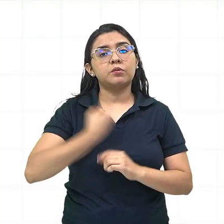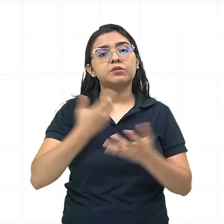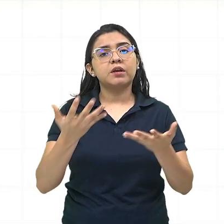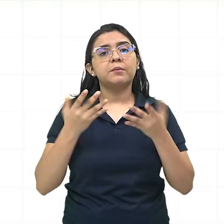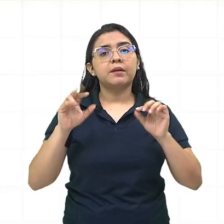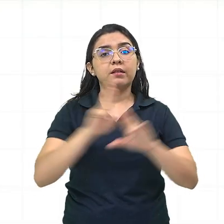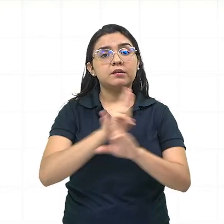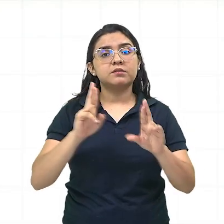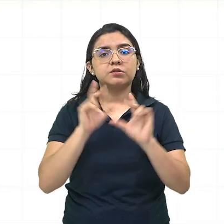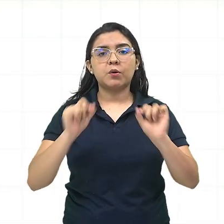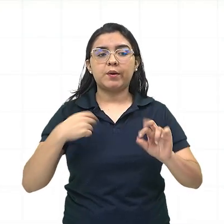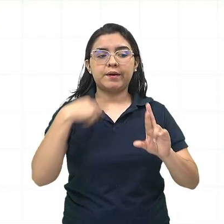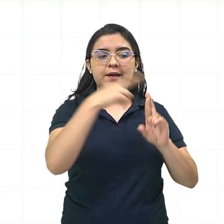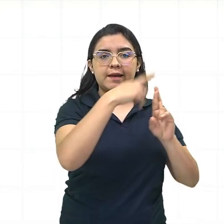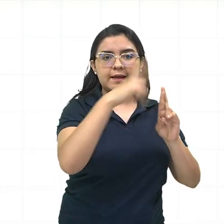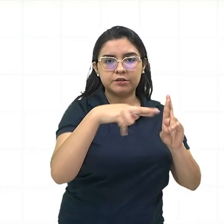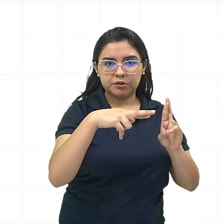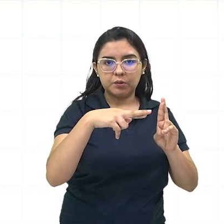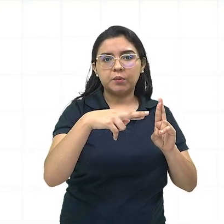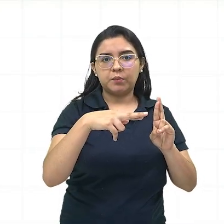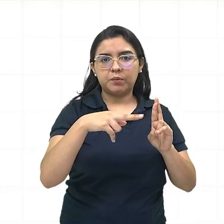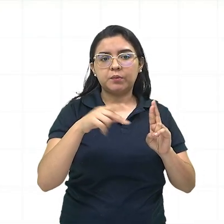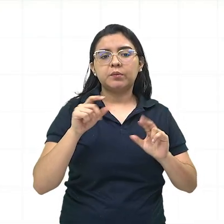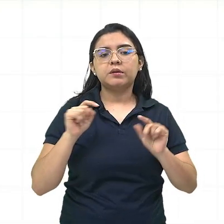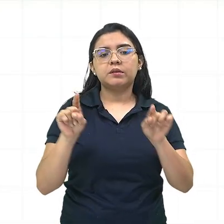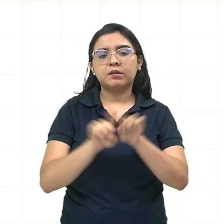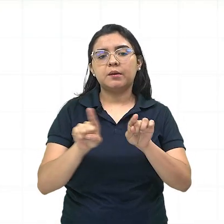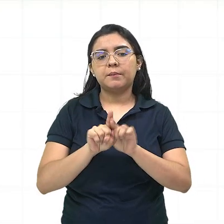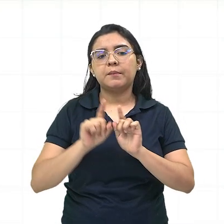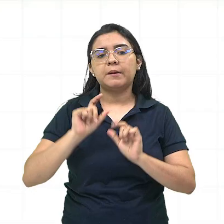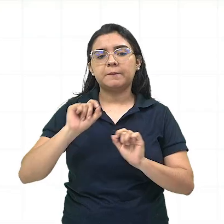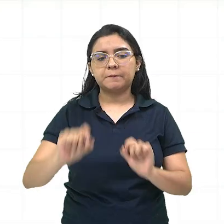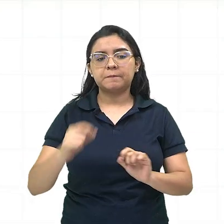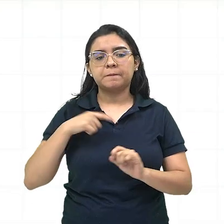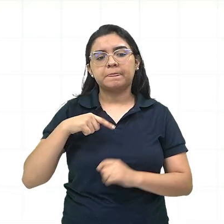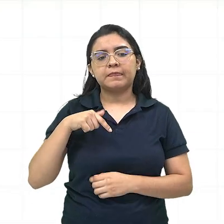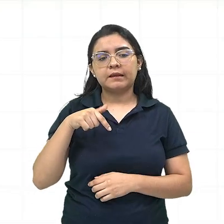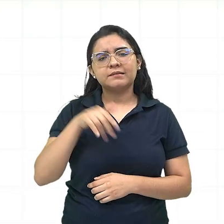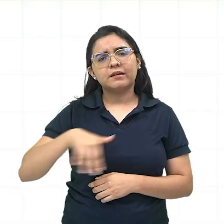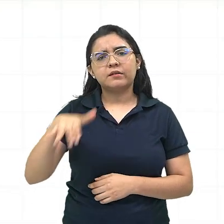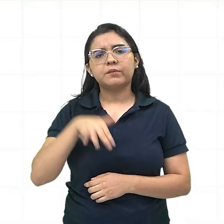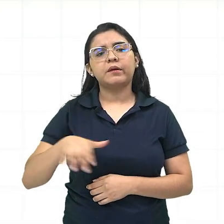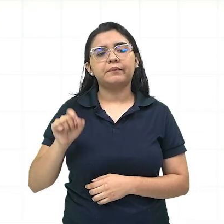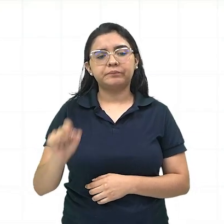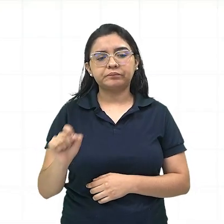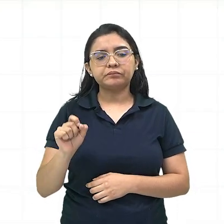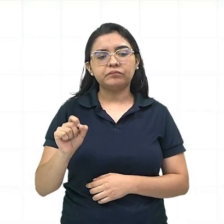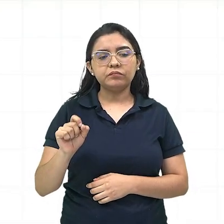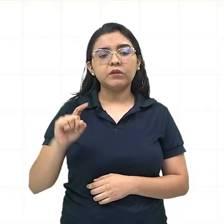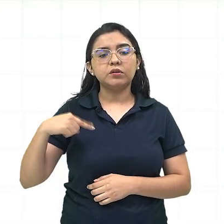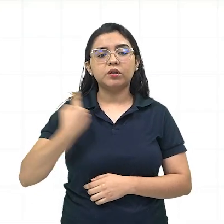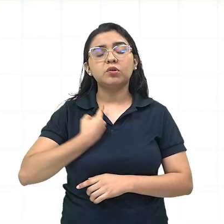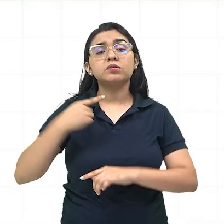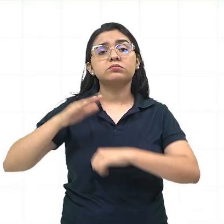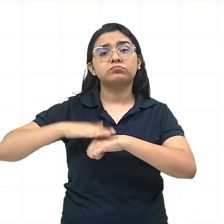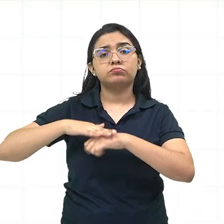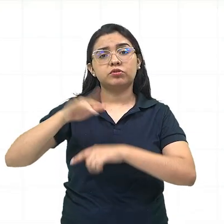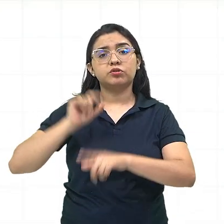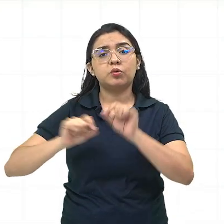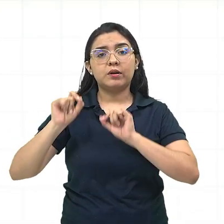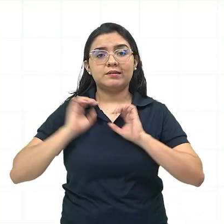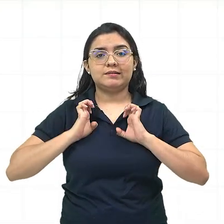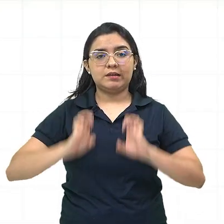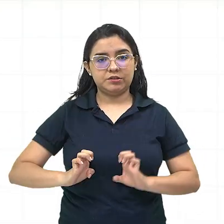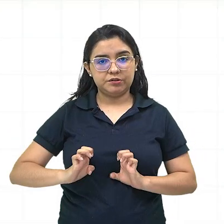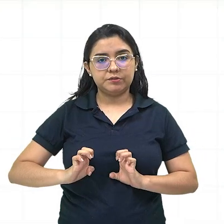uma relação entre religião e o terreno das nossas escolhas